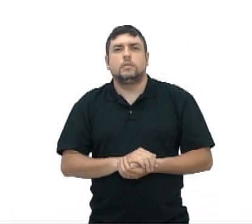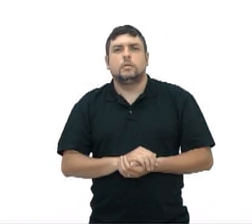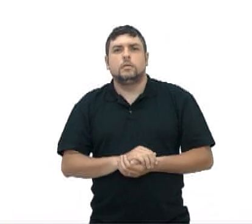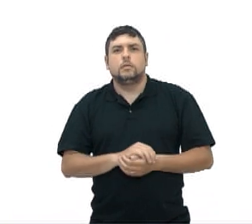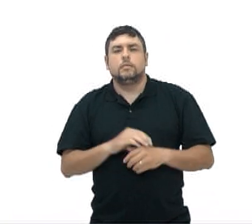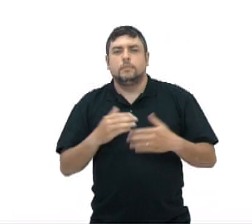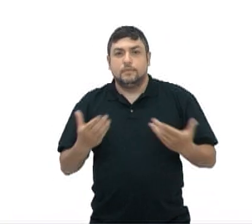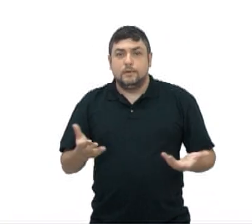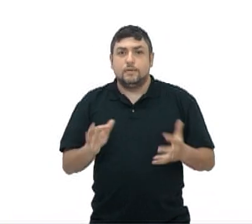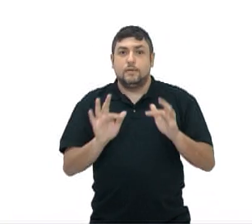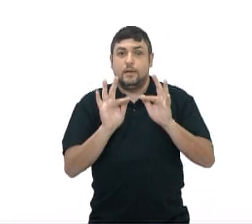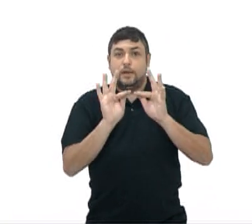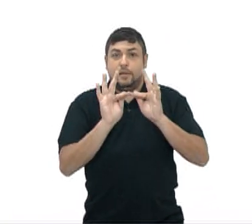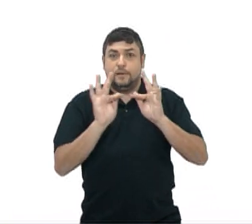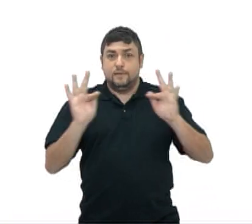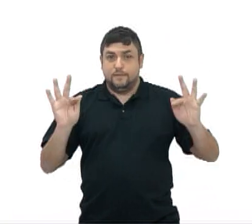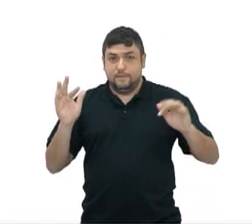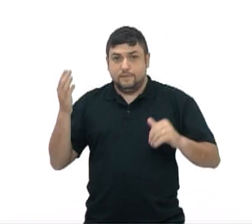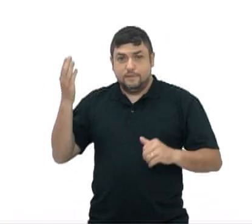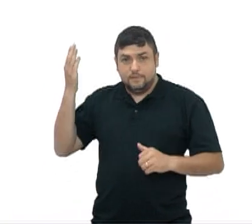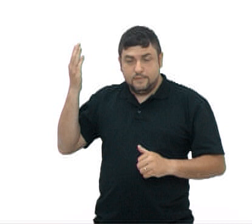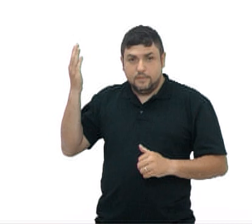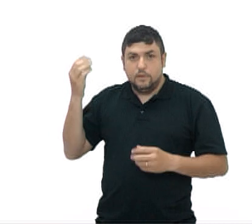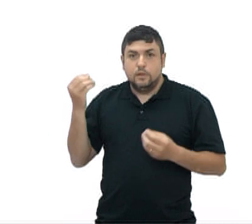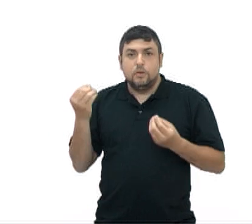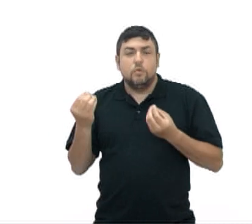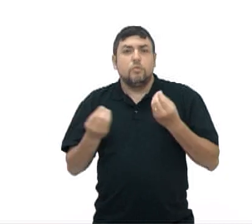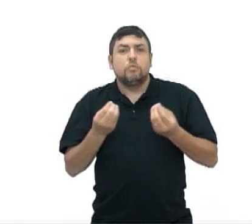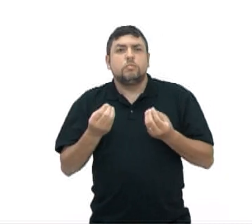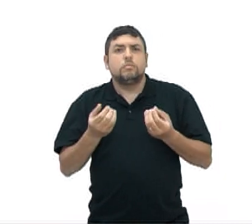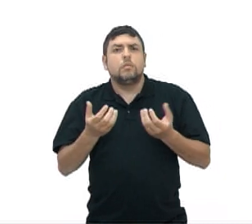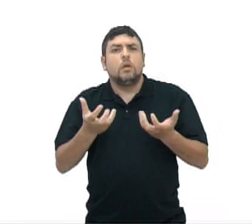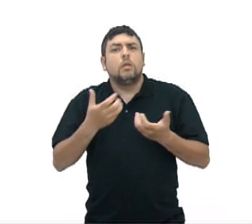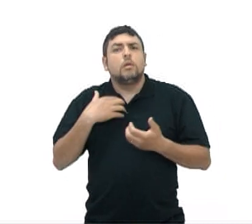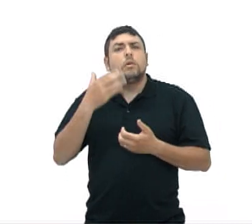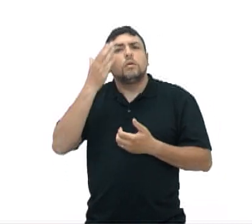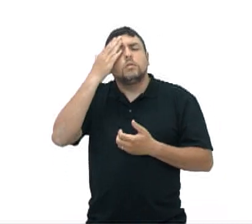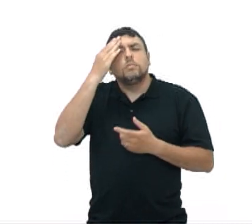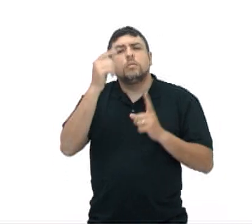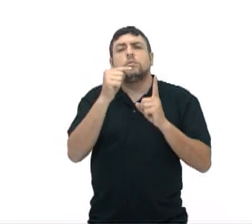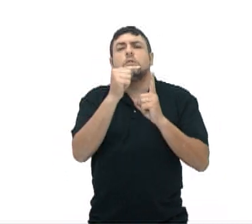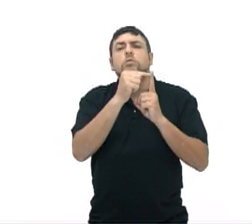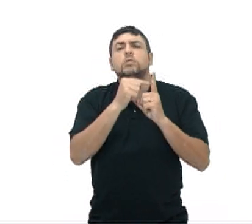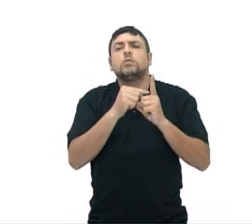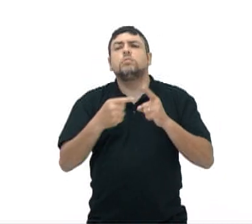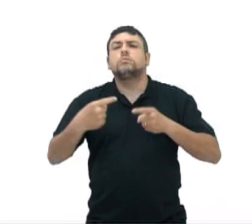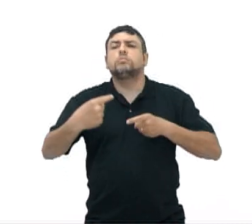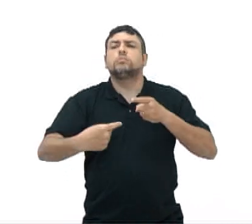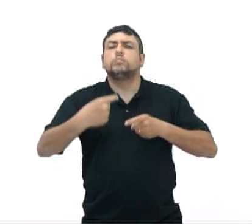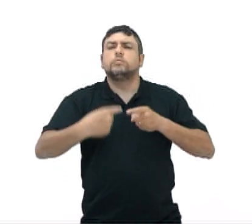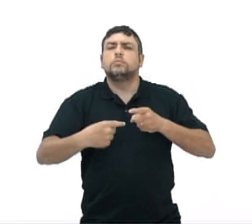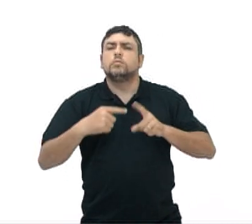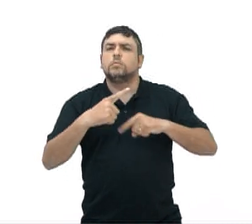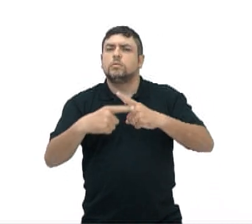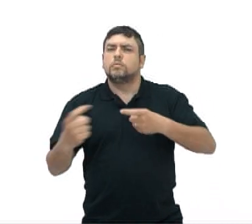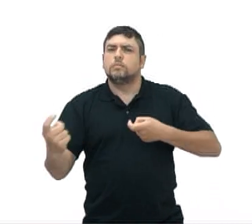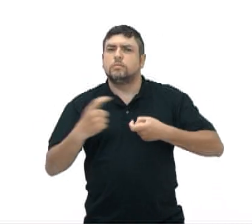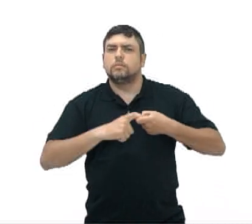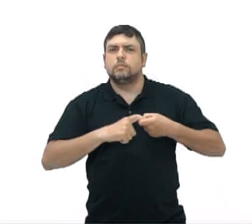frase, essa parte, e eu queria que vocês descobrissem que tipo de argumento tem aqui. E nós já voltamos.